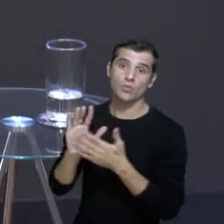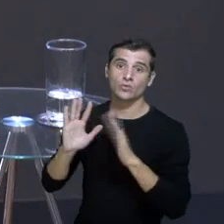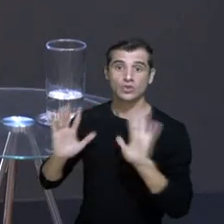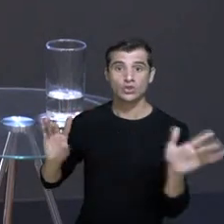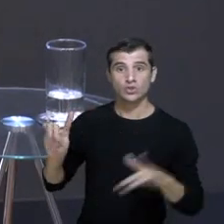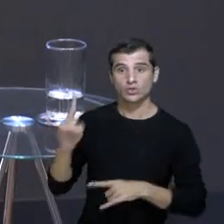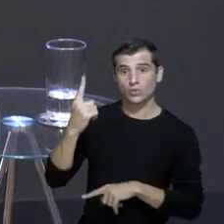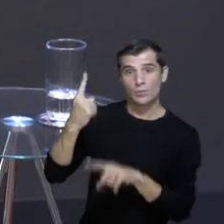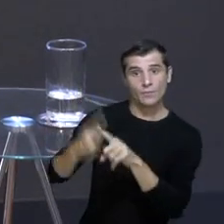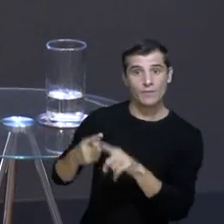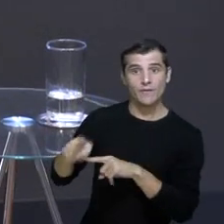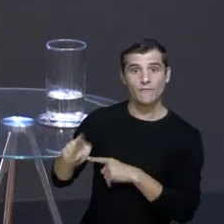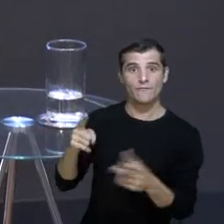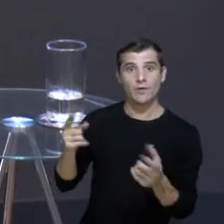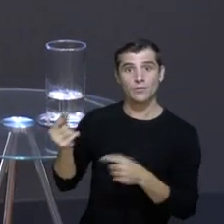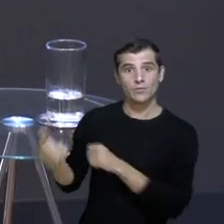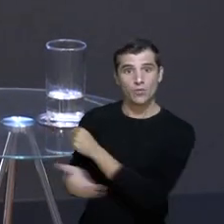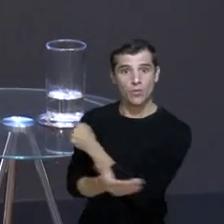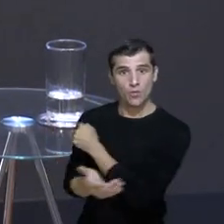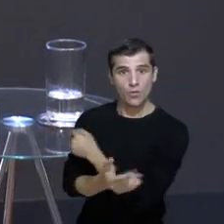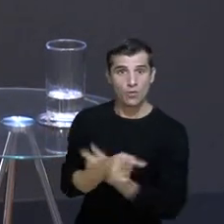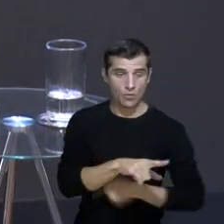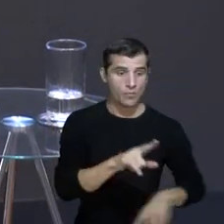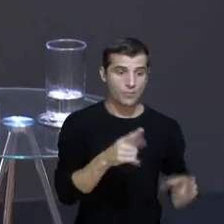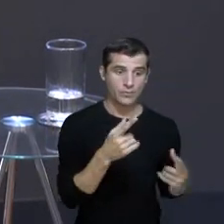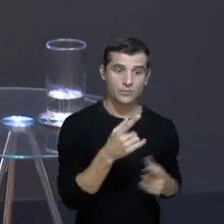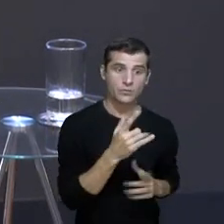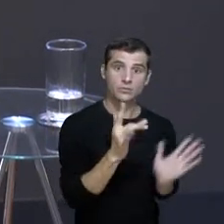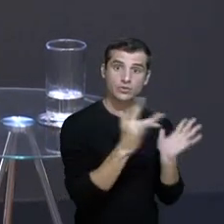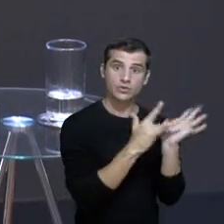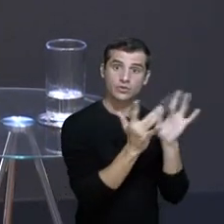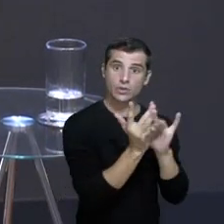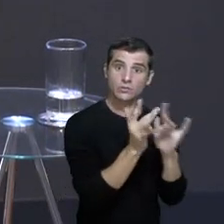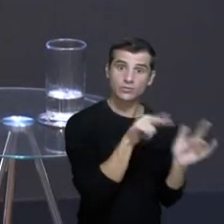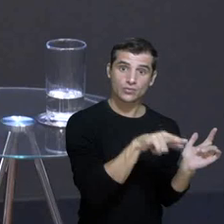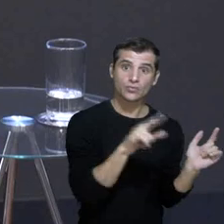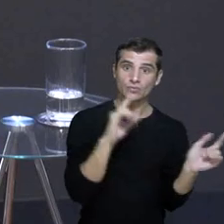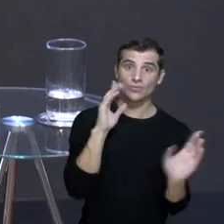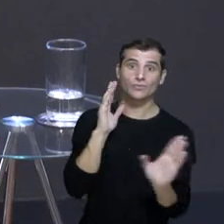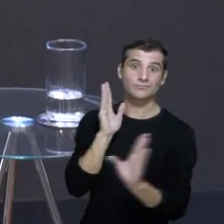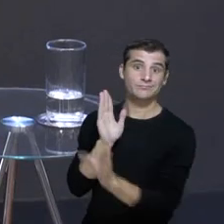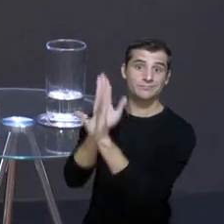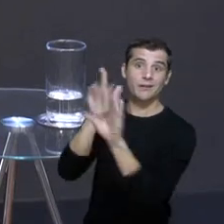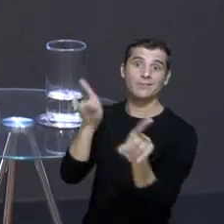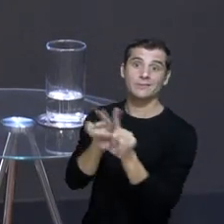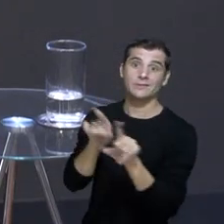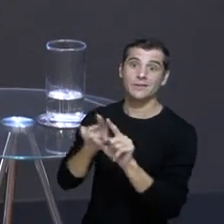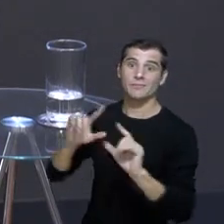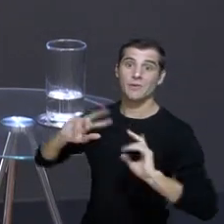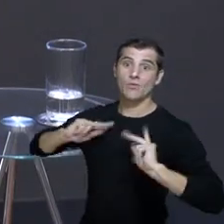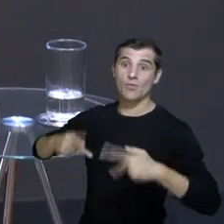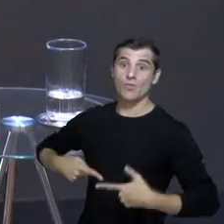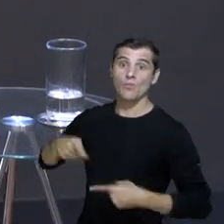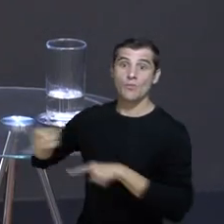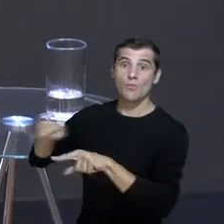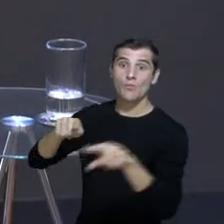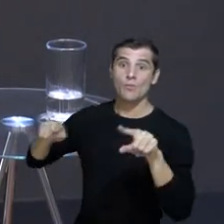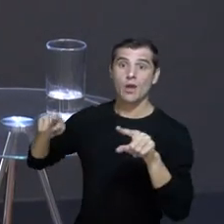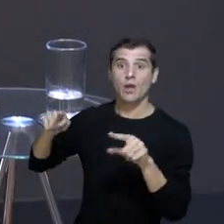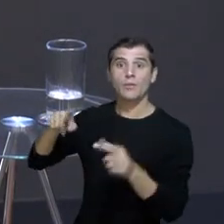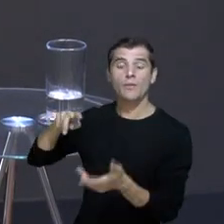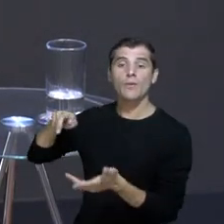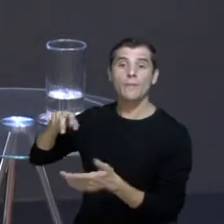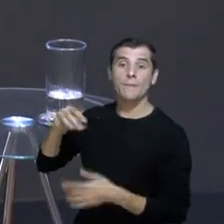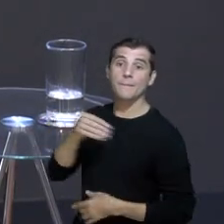assim como Jesus constatou todos somos pecadores mas somos passíveis de perdão e